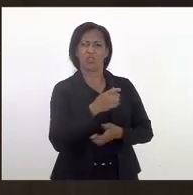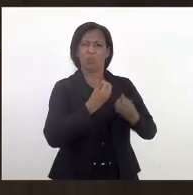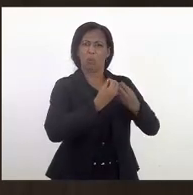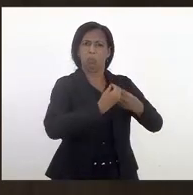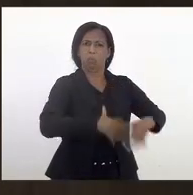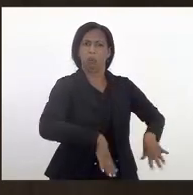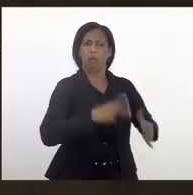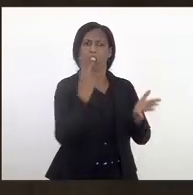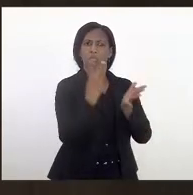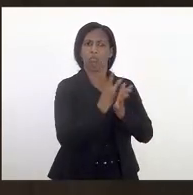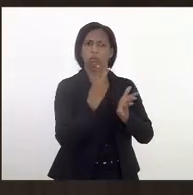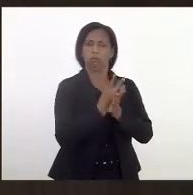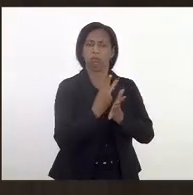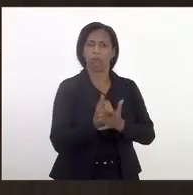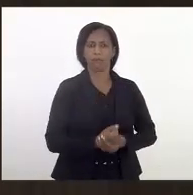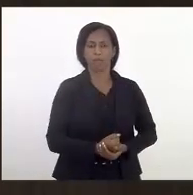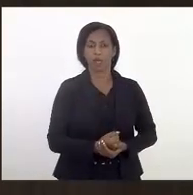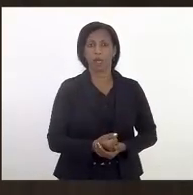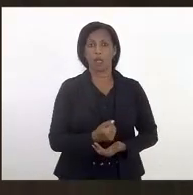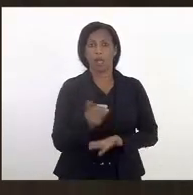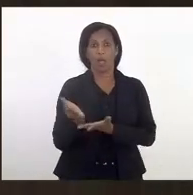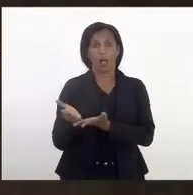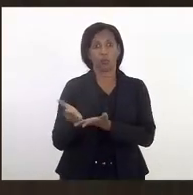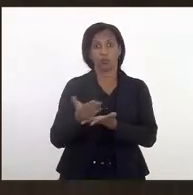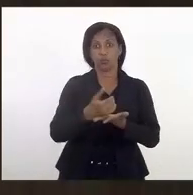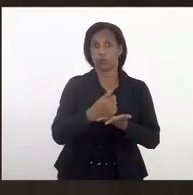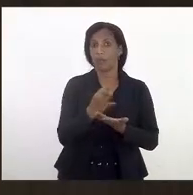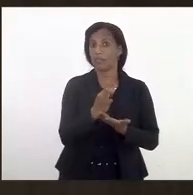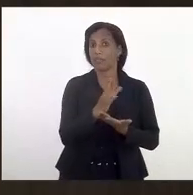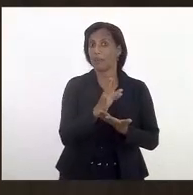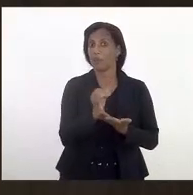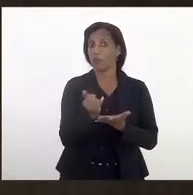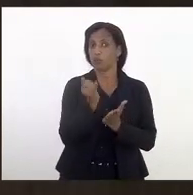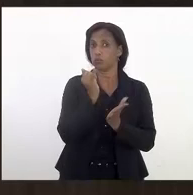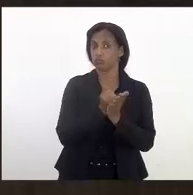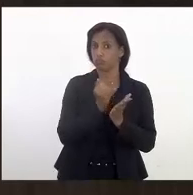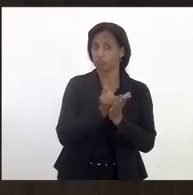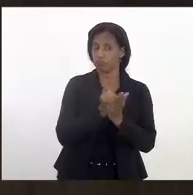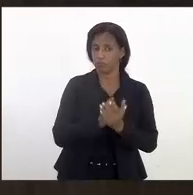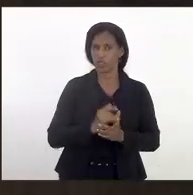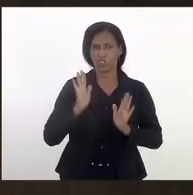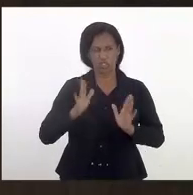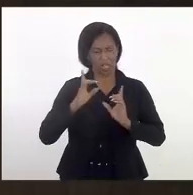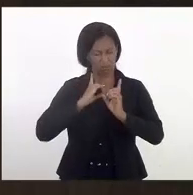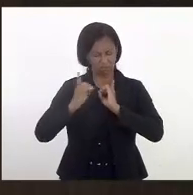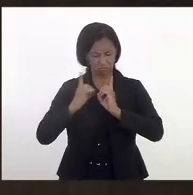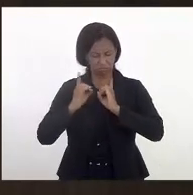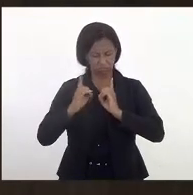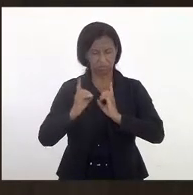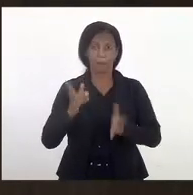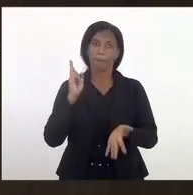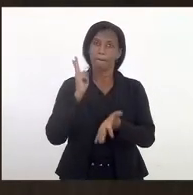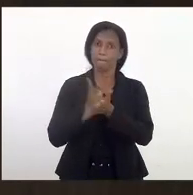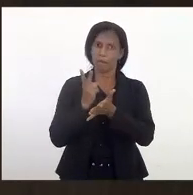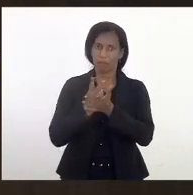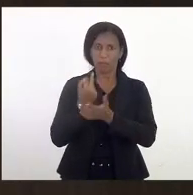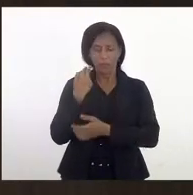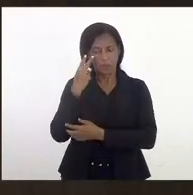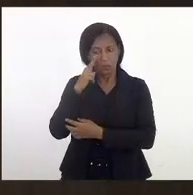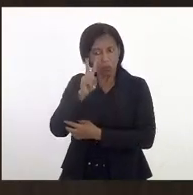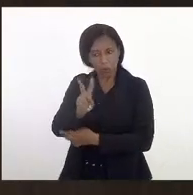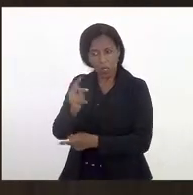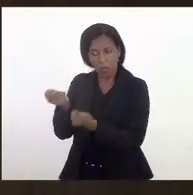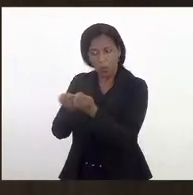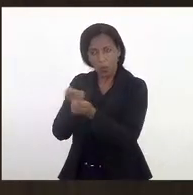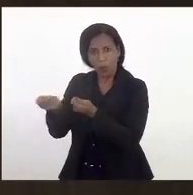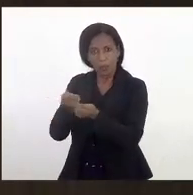constantes com relação aos tributos até batemos isso aqui várias vezes mas mesmo assim se a gente olha hoje para a situação